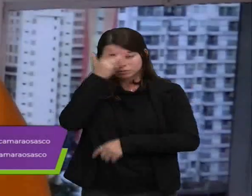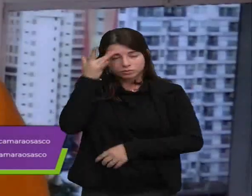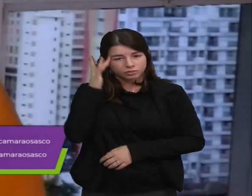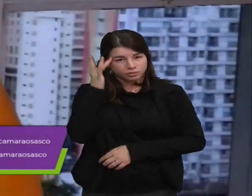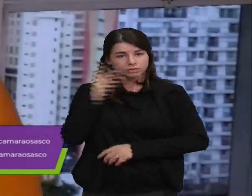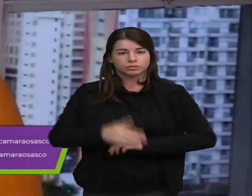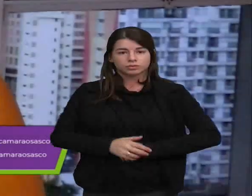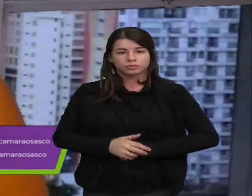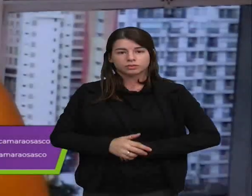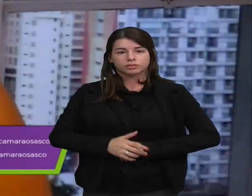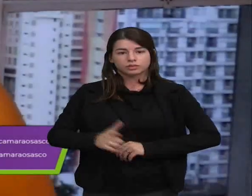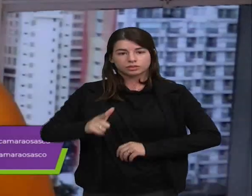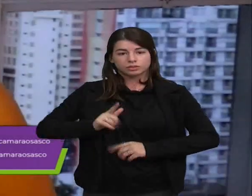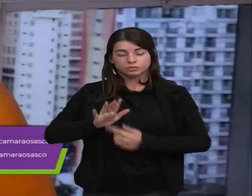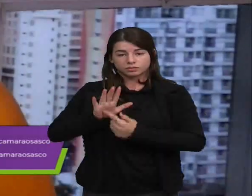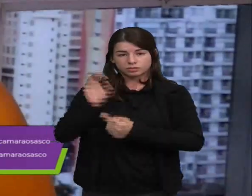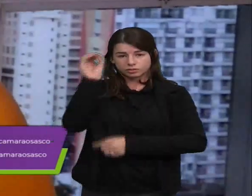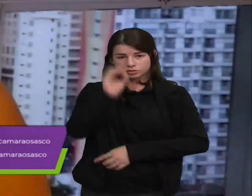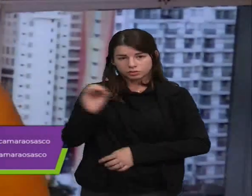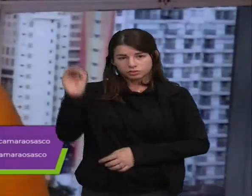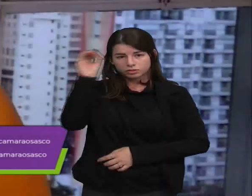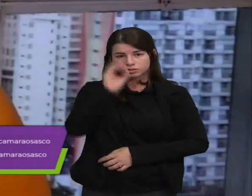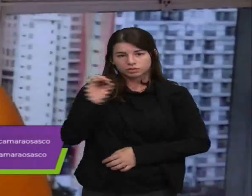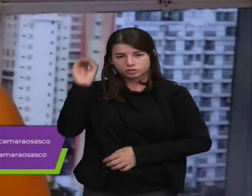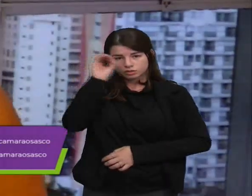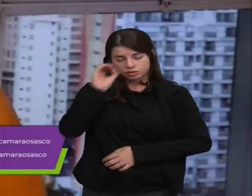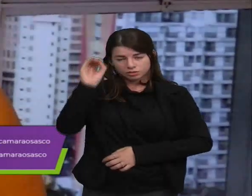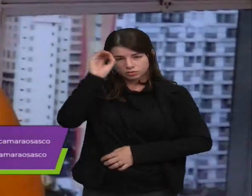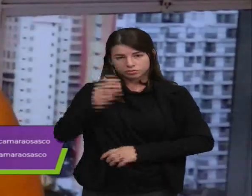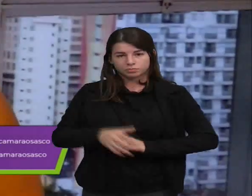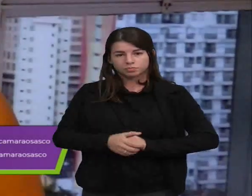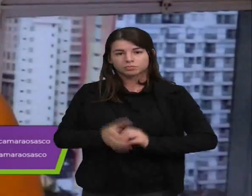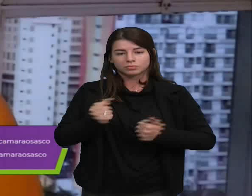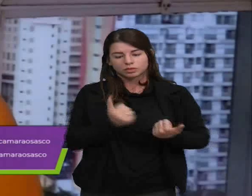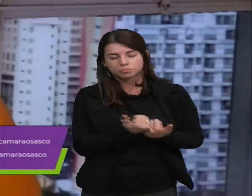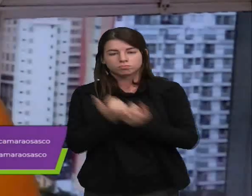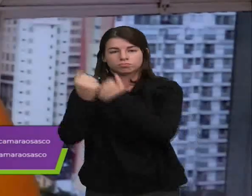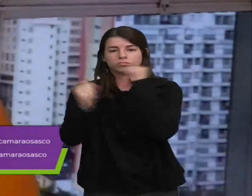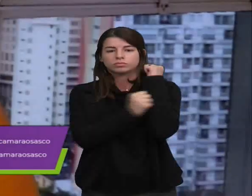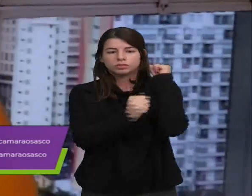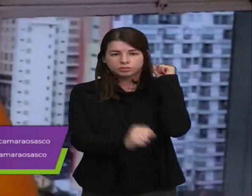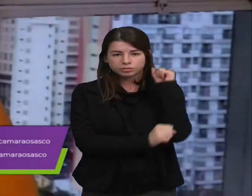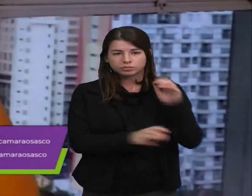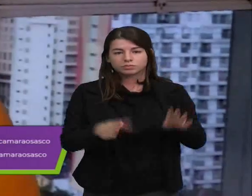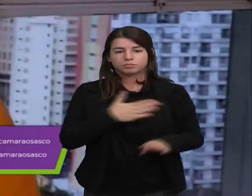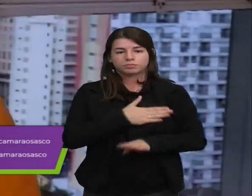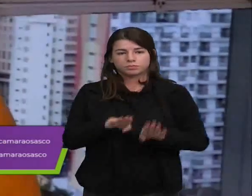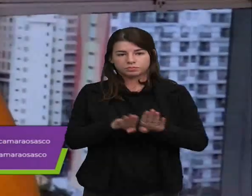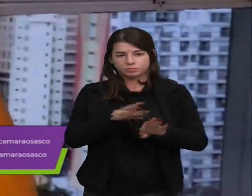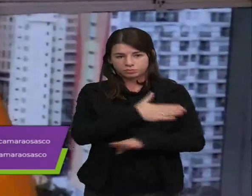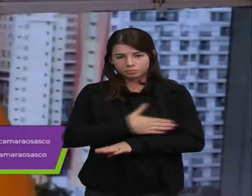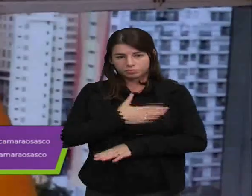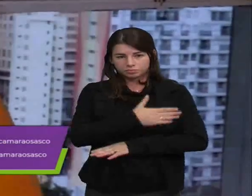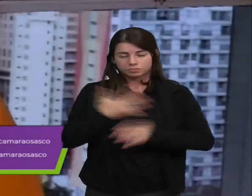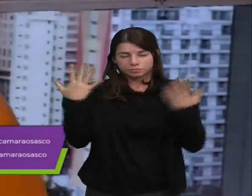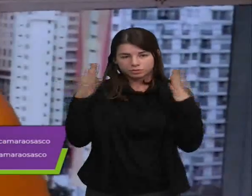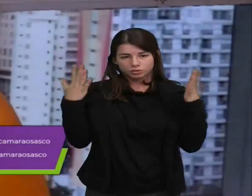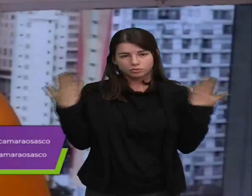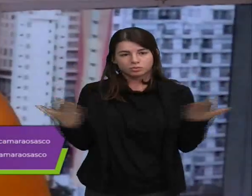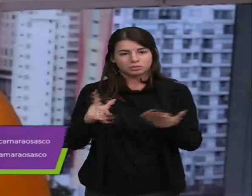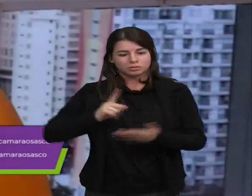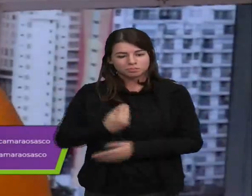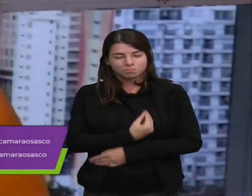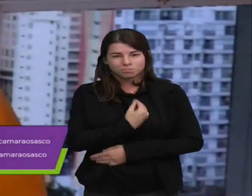mandata Ativóis em Osasco da Frente Parlamentar em Defesa da Sabesp. Queria muito parabenizar porque no momento como a gente está